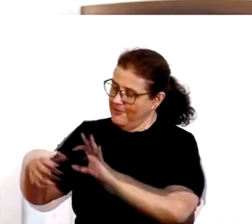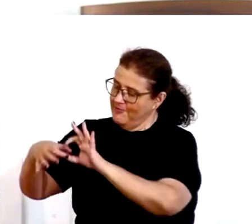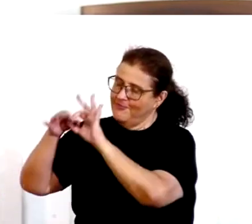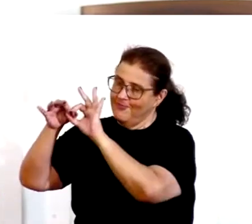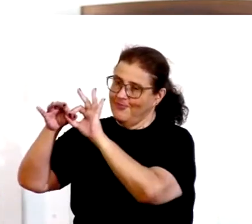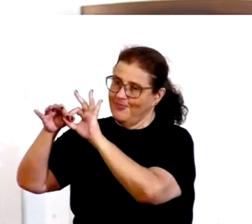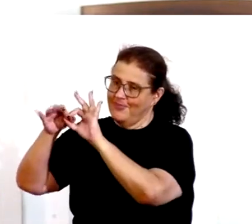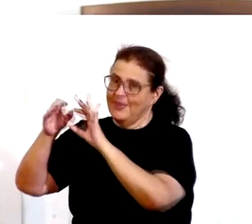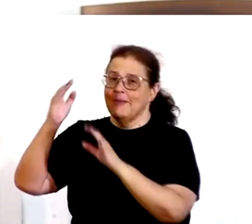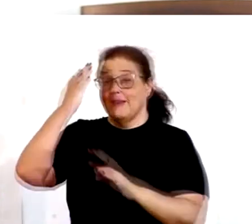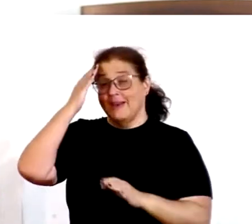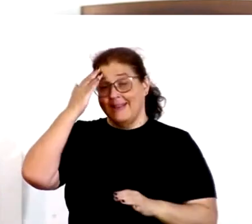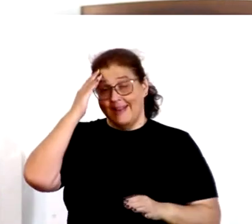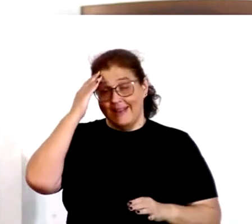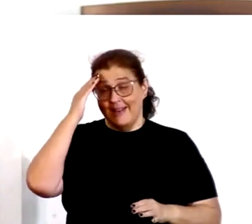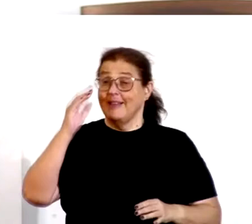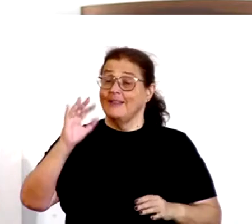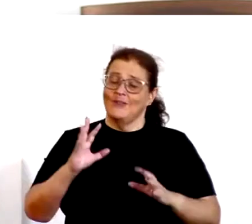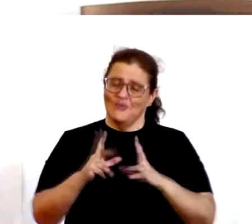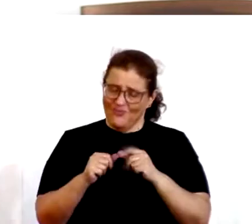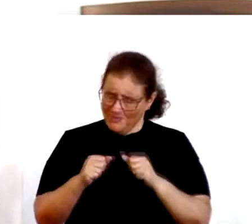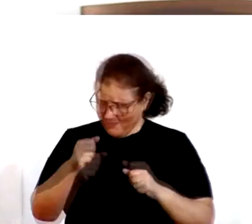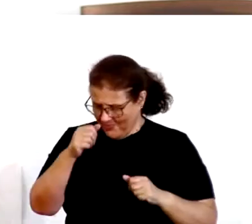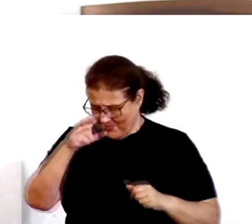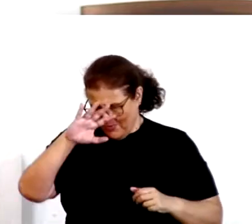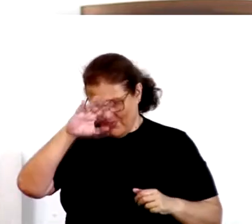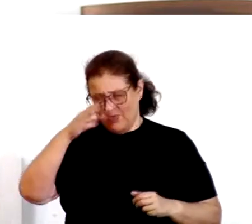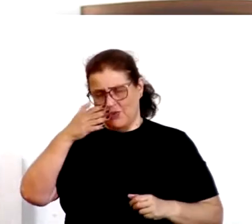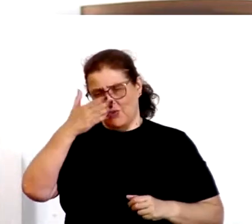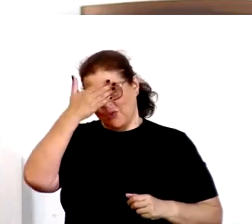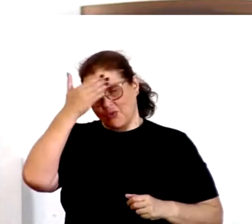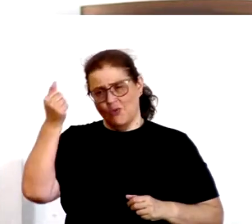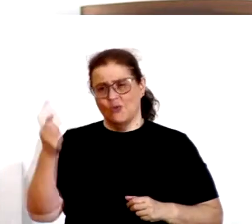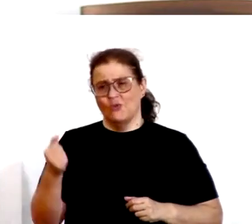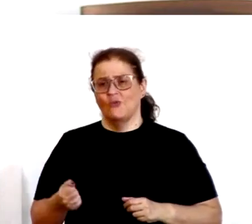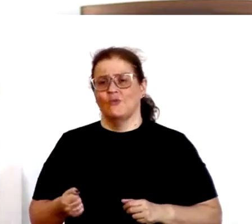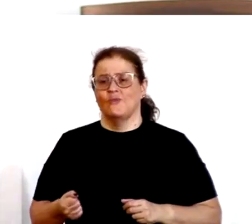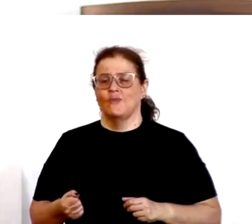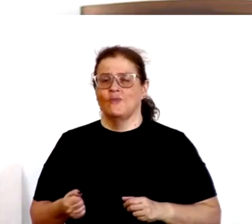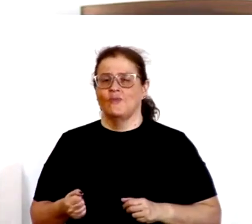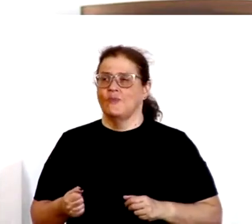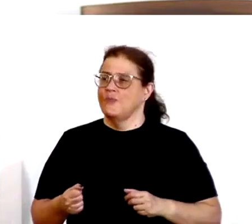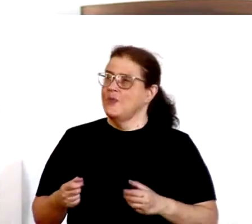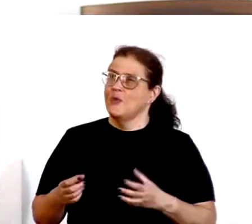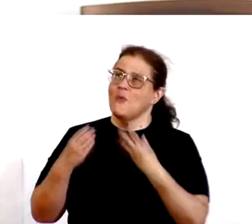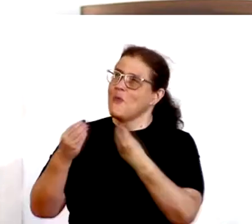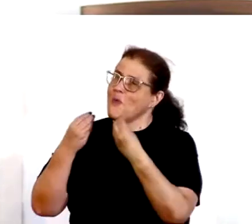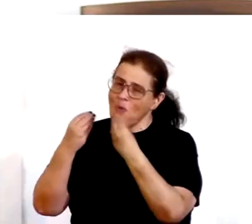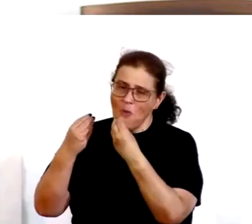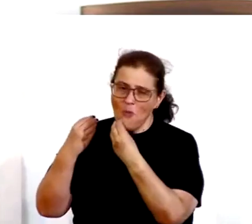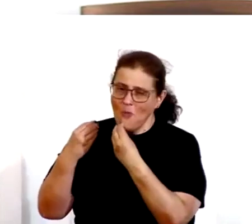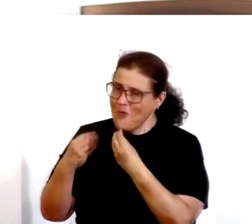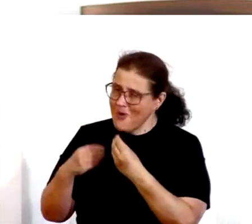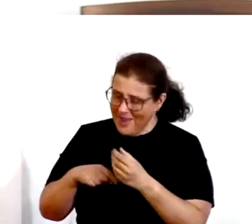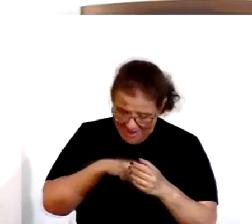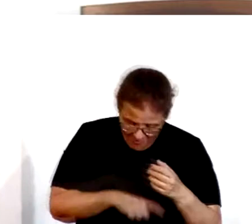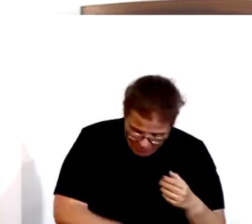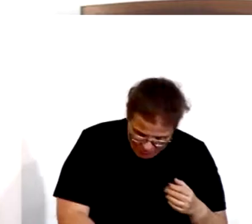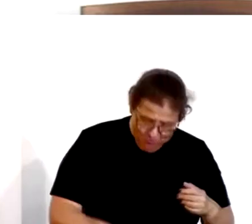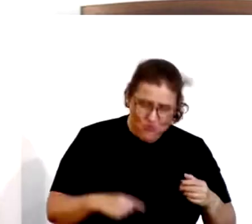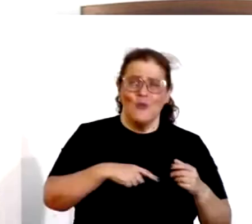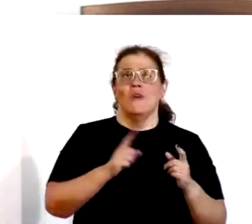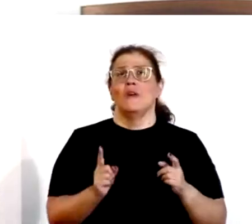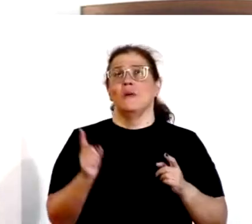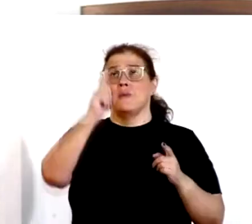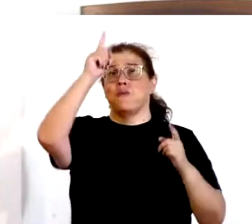de poderes compreender com todos os santos qual é a largura e o comprimento e a altura e a profundidade,